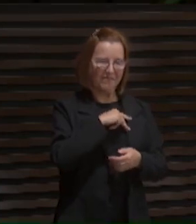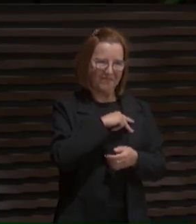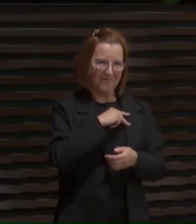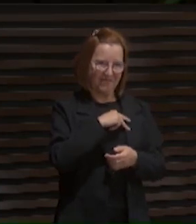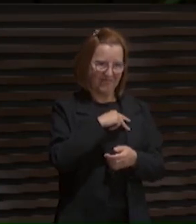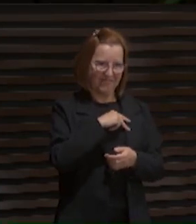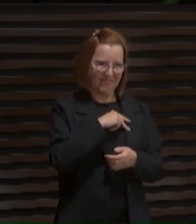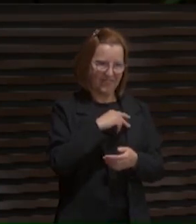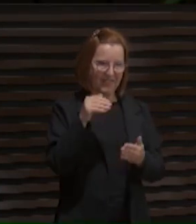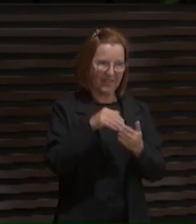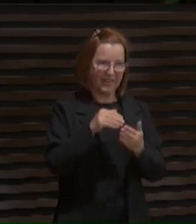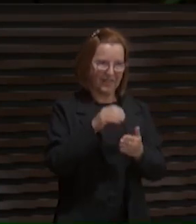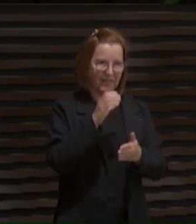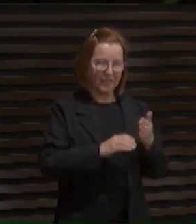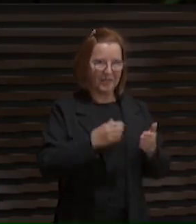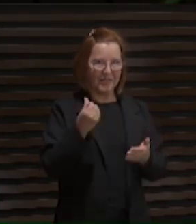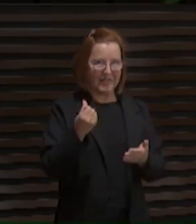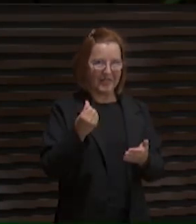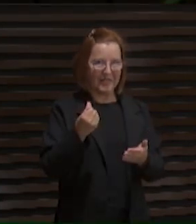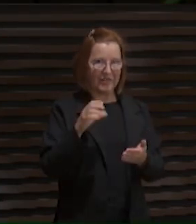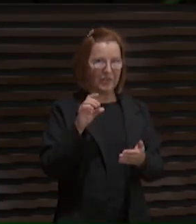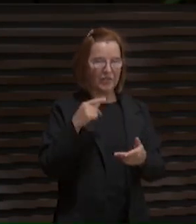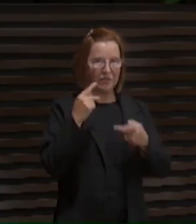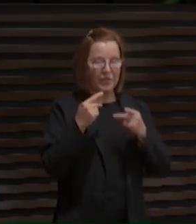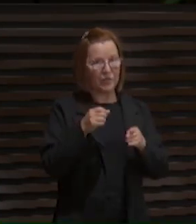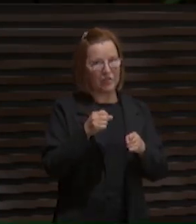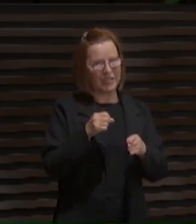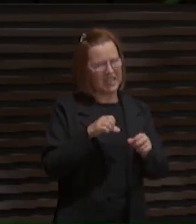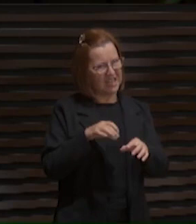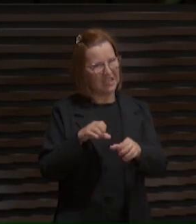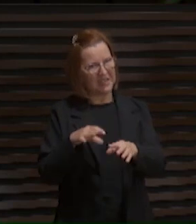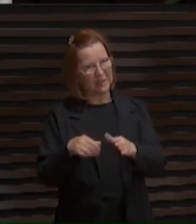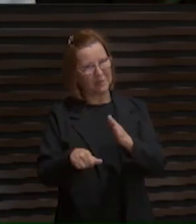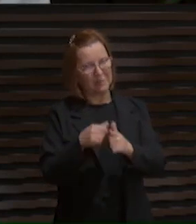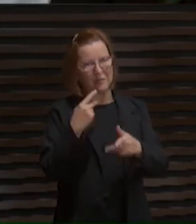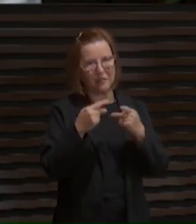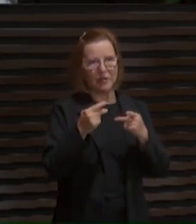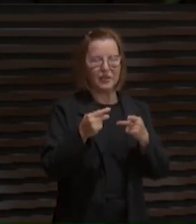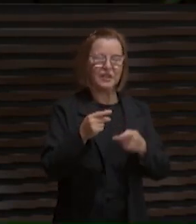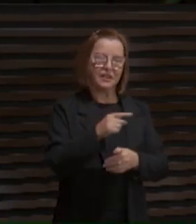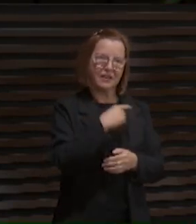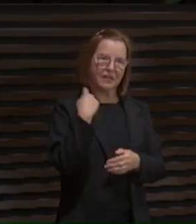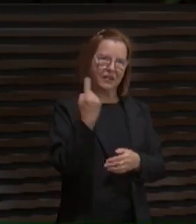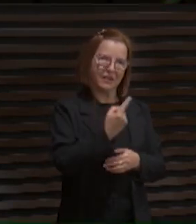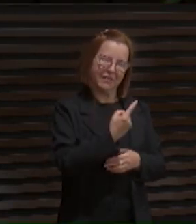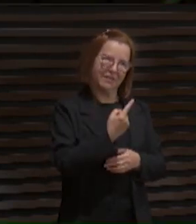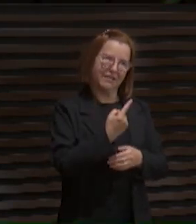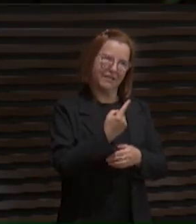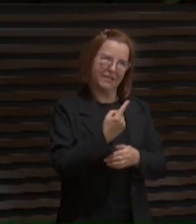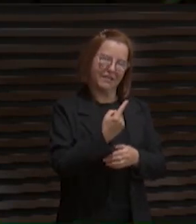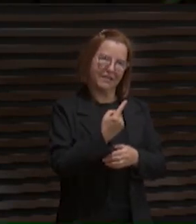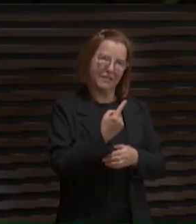até esse capítulo 6, ele só tratou de doutrina. Primeiro ele falou da nossa depravação total, de como ninguém